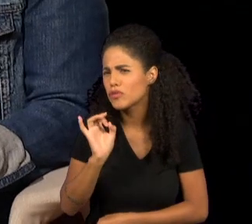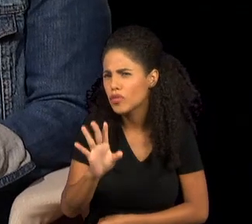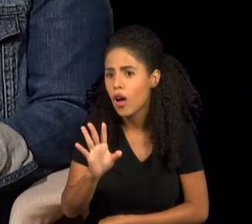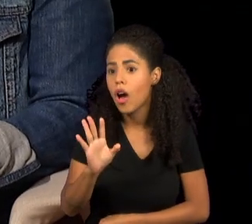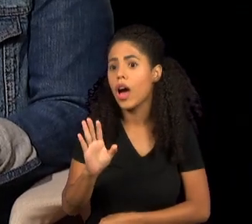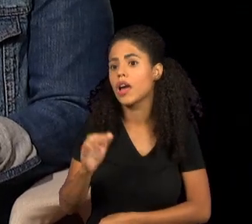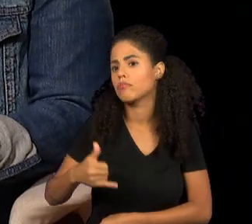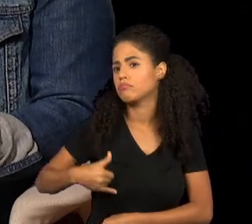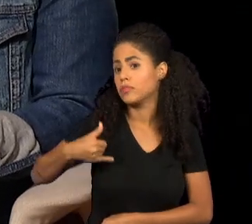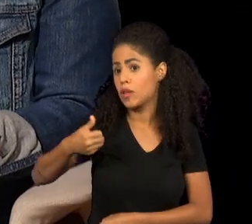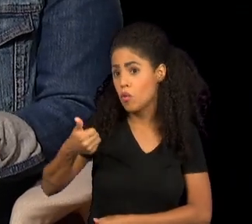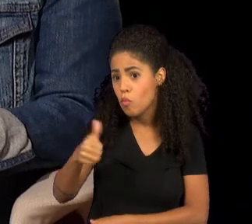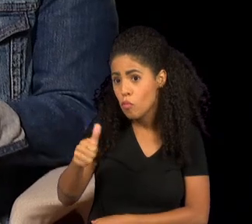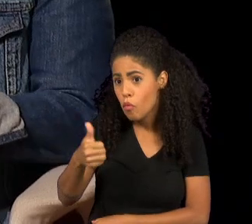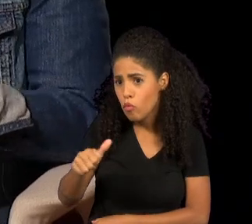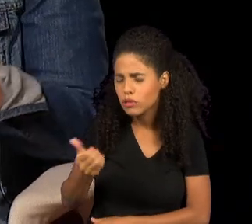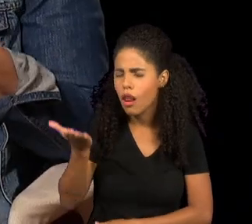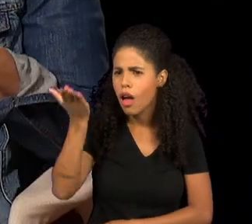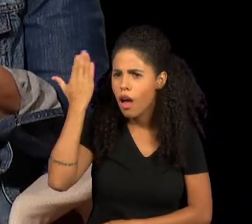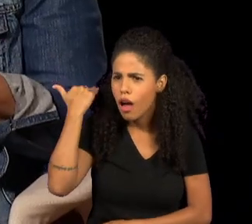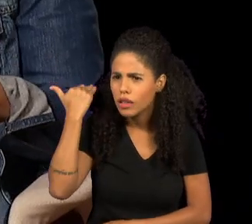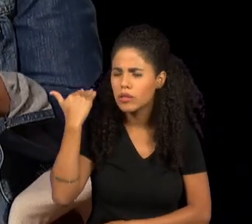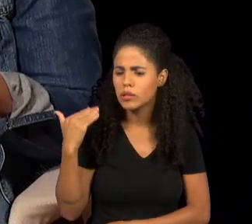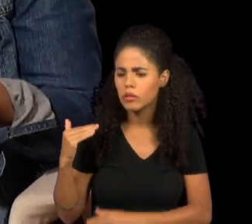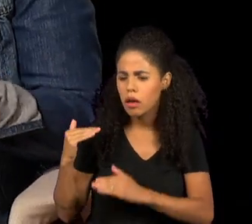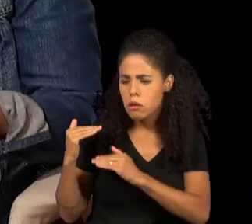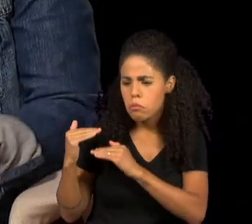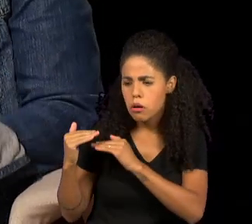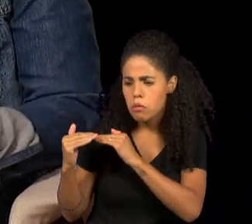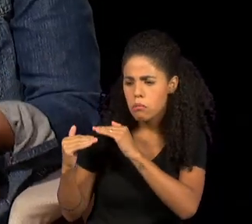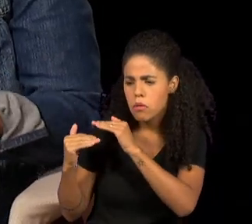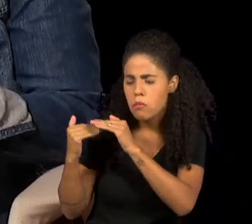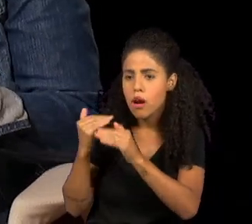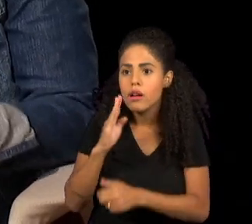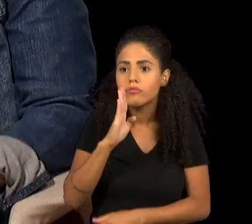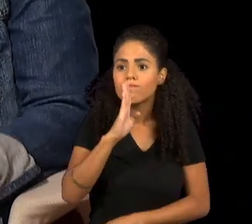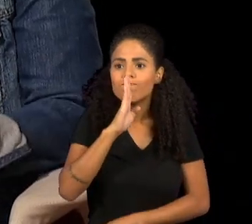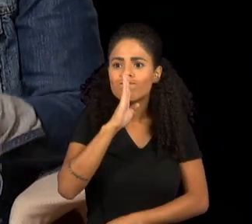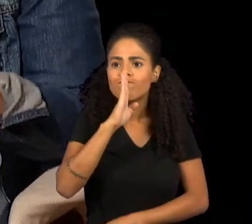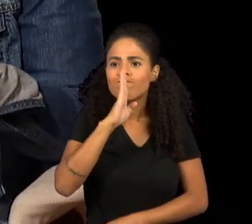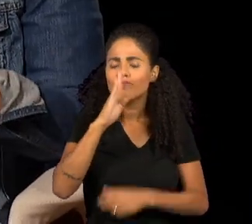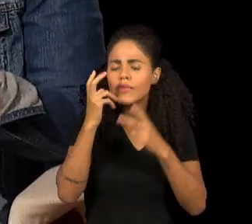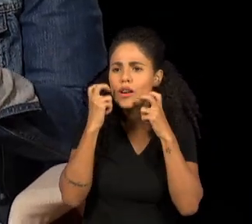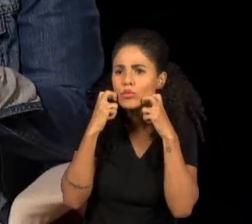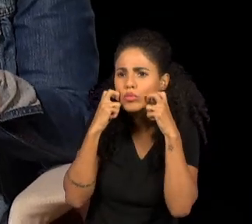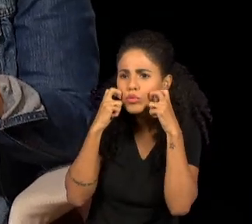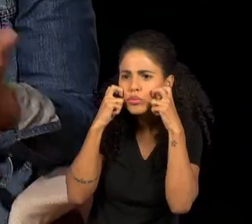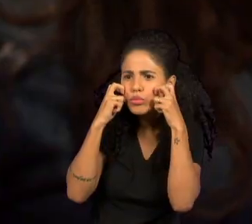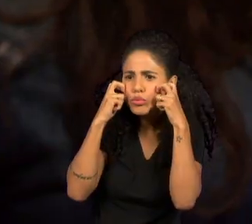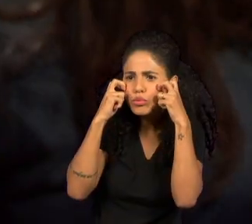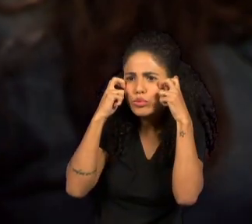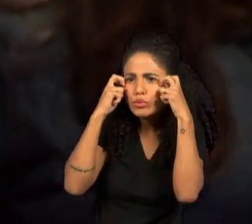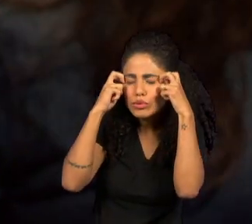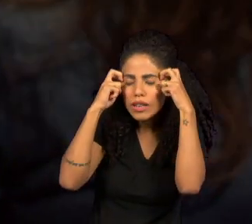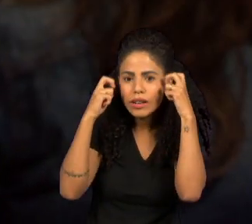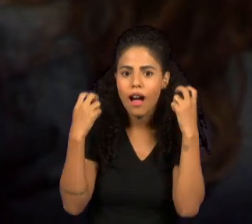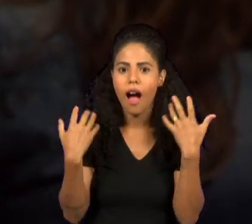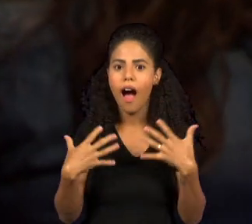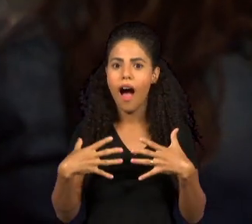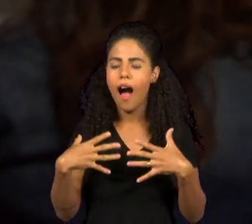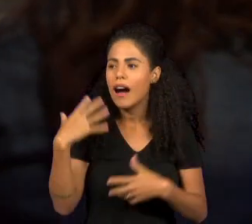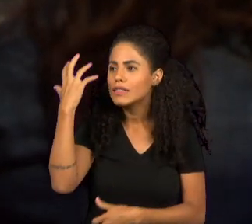11 anos. Então, eu, daquela menina muito calada, muito fechada, eu me encantei. Falei, eu quero